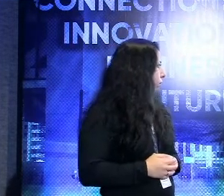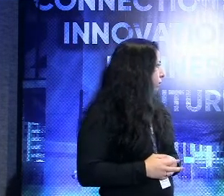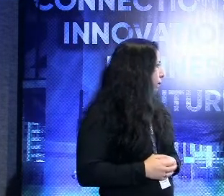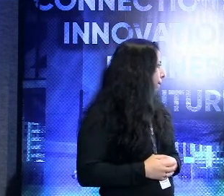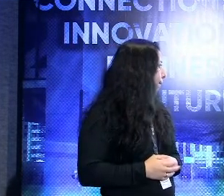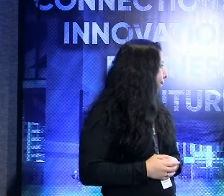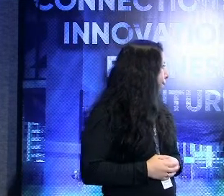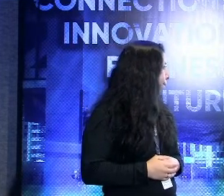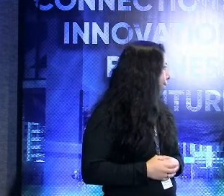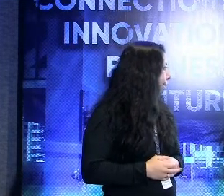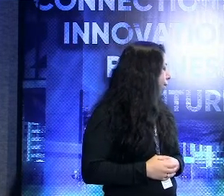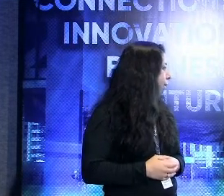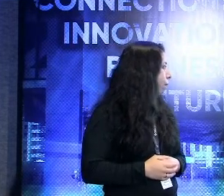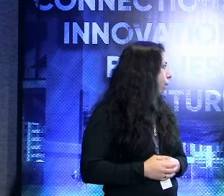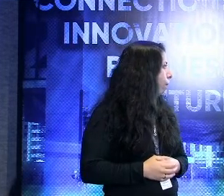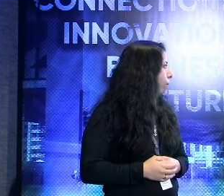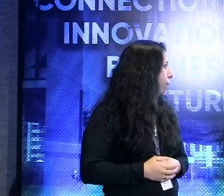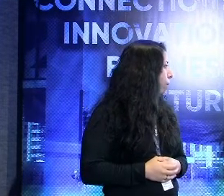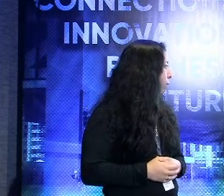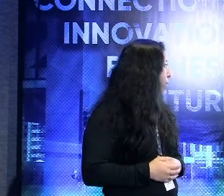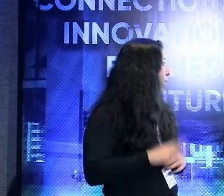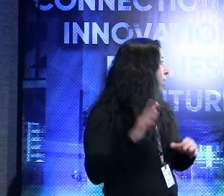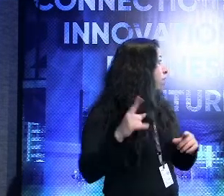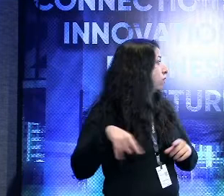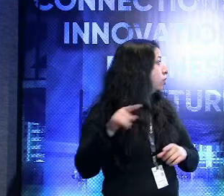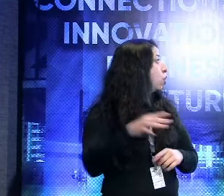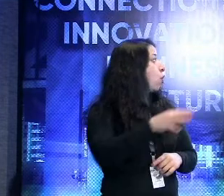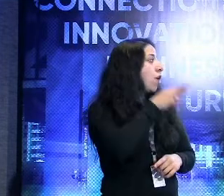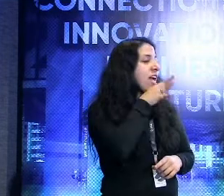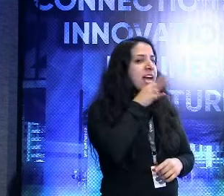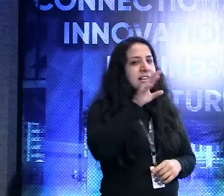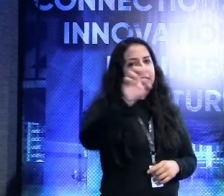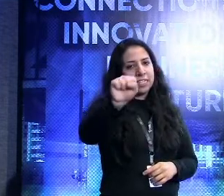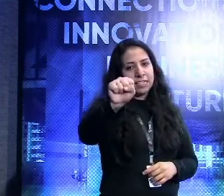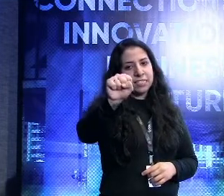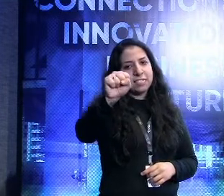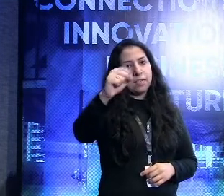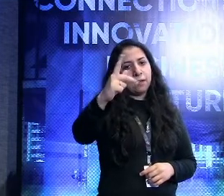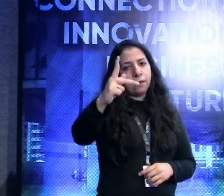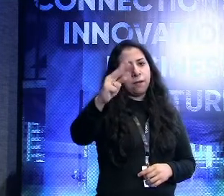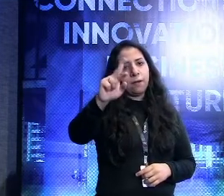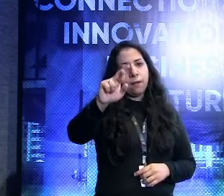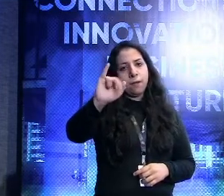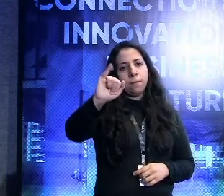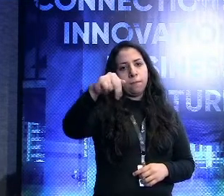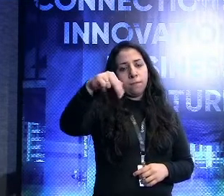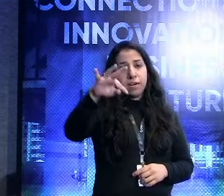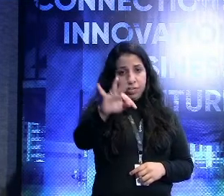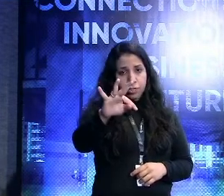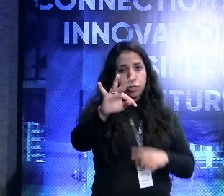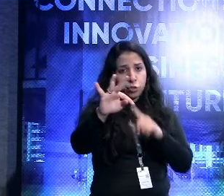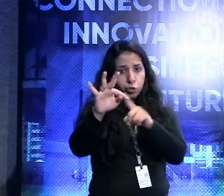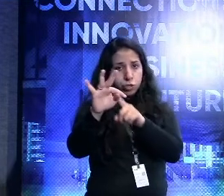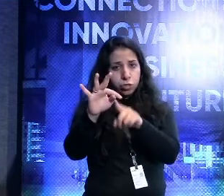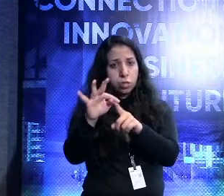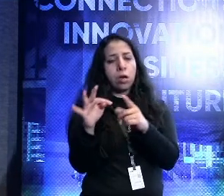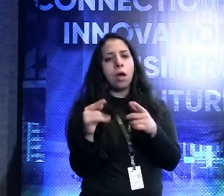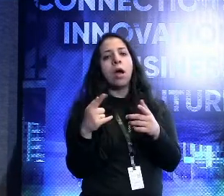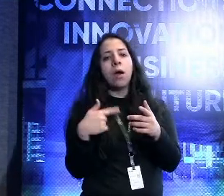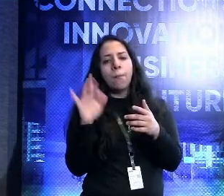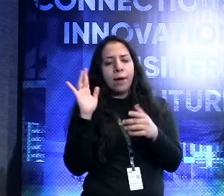né? Talvez quem já conheça a sprint deva perceber que o S-Force ele é uma sprint que mais parece com a